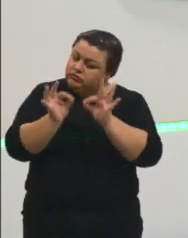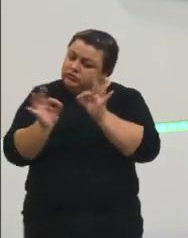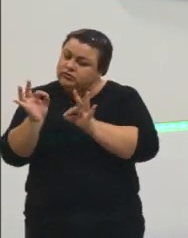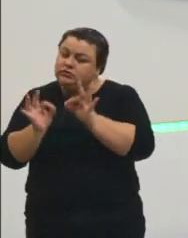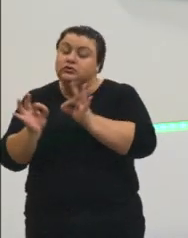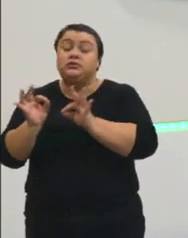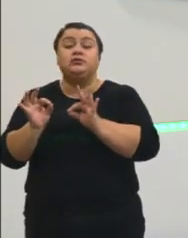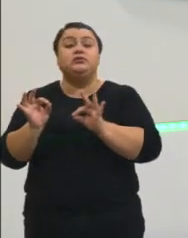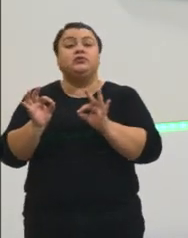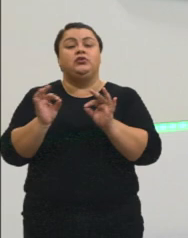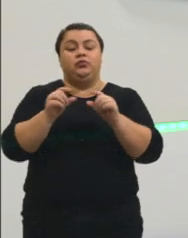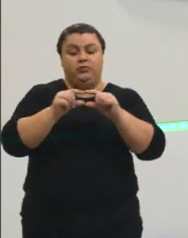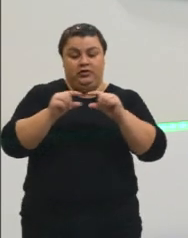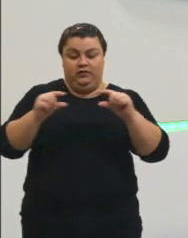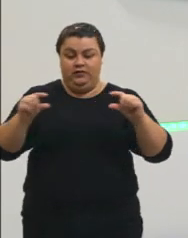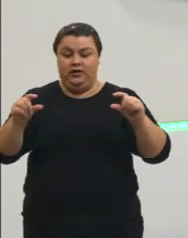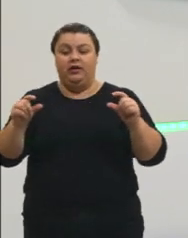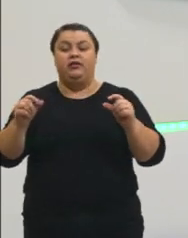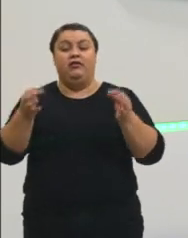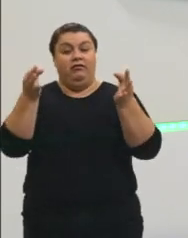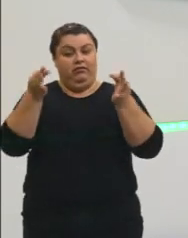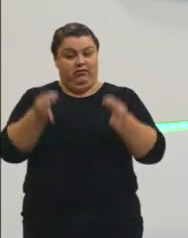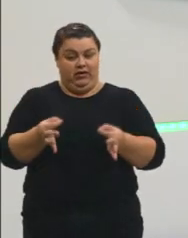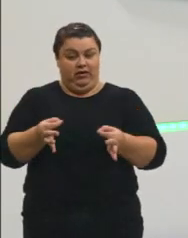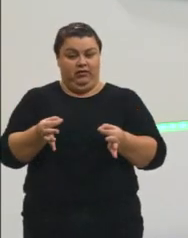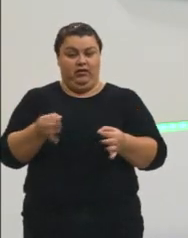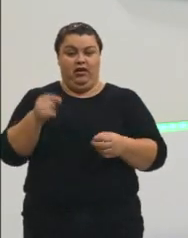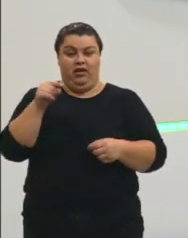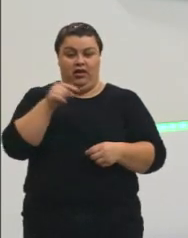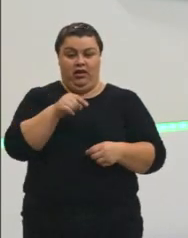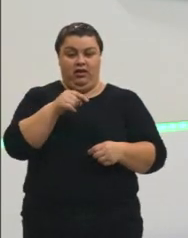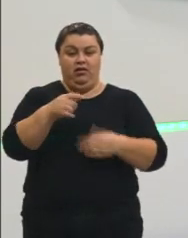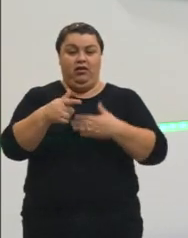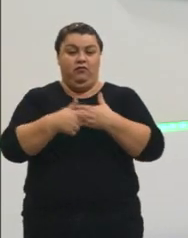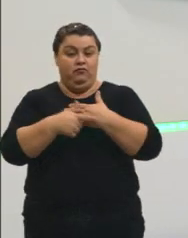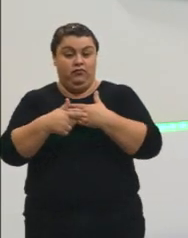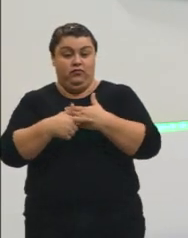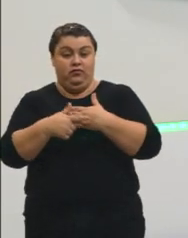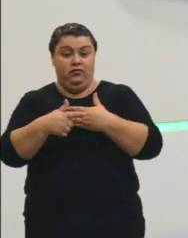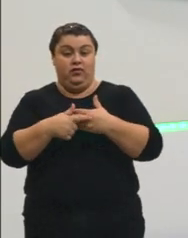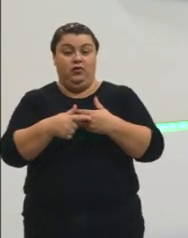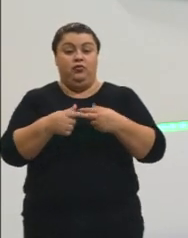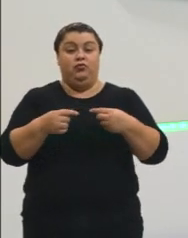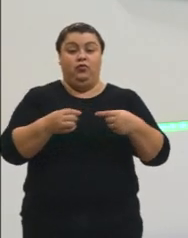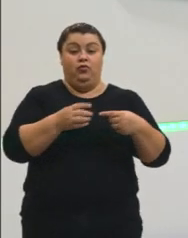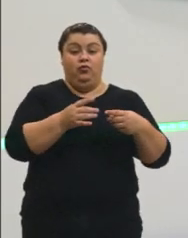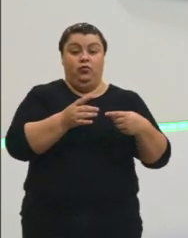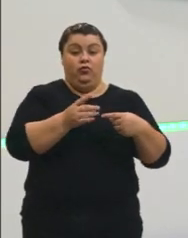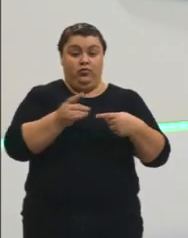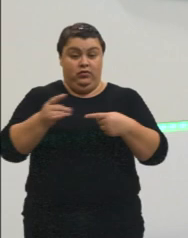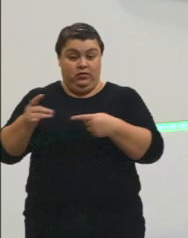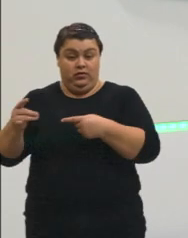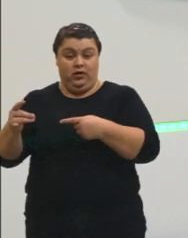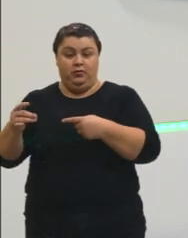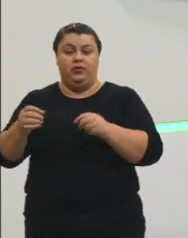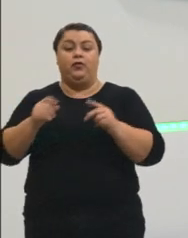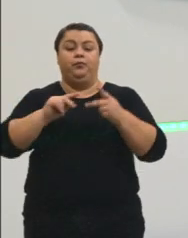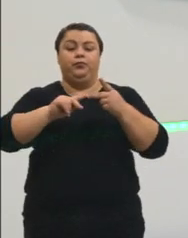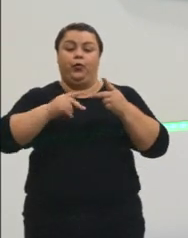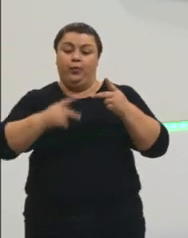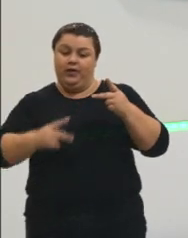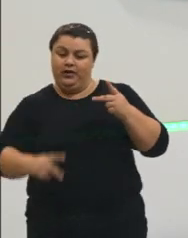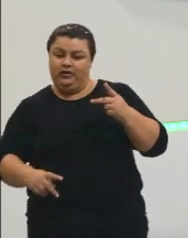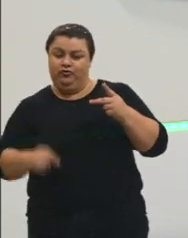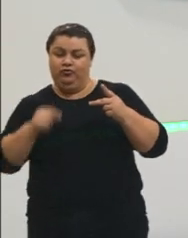organização para frase o funcionário Esse é o eixo do sintagma então o paradigma vai